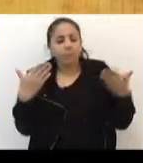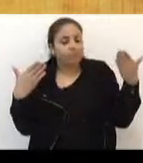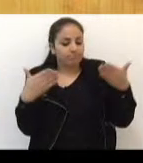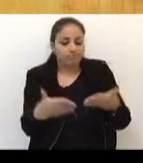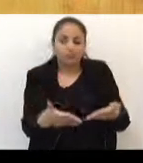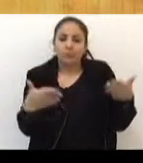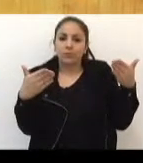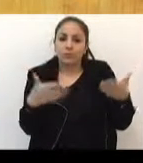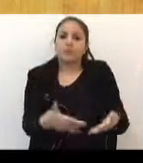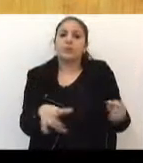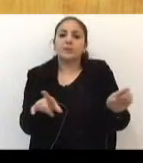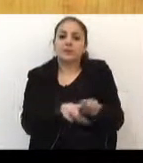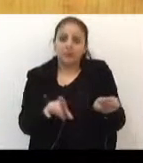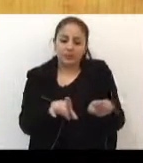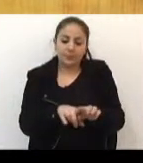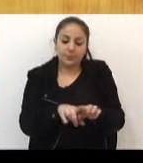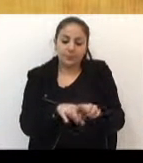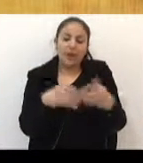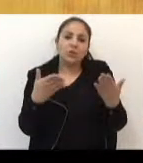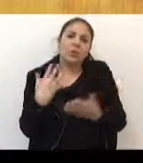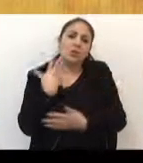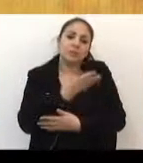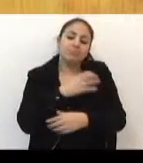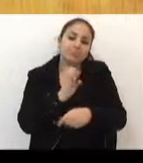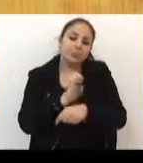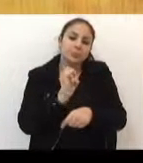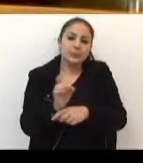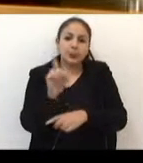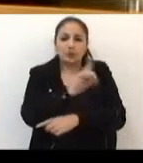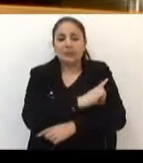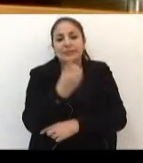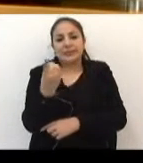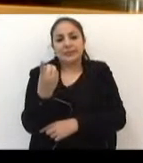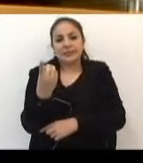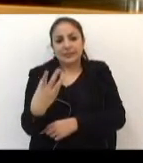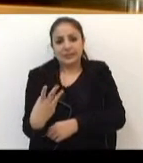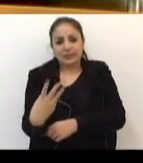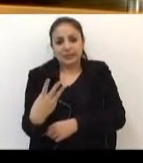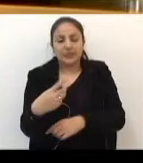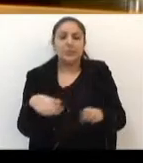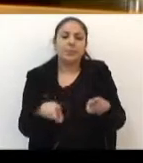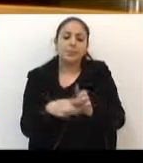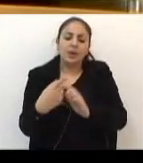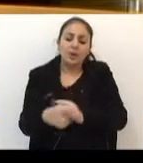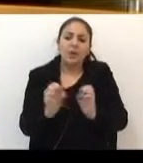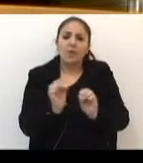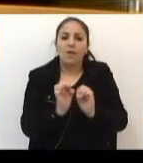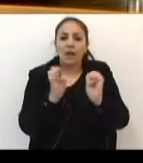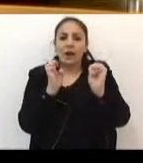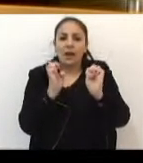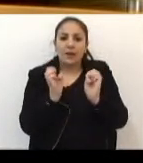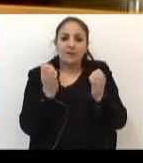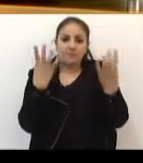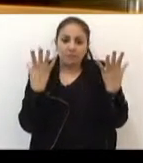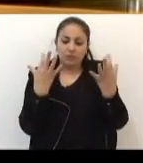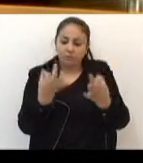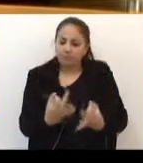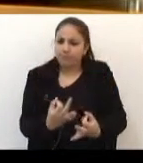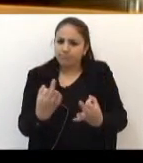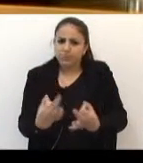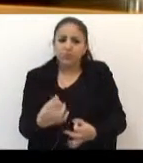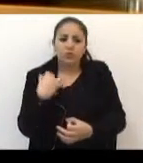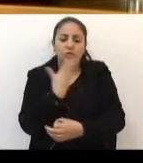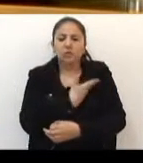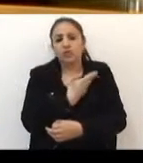dedicação, enfim, né, aguardamos o dia 13. E esse é um evento que deu bastante certo. A gente está na